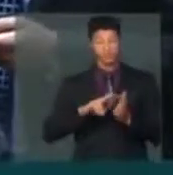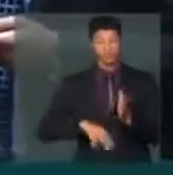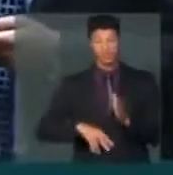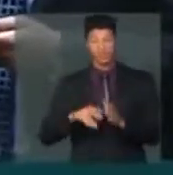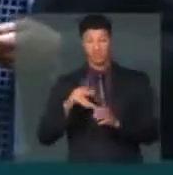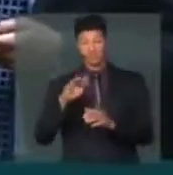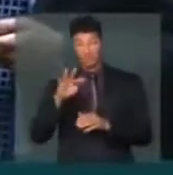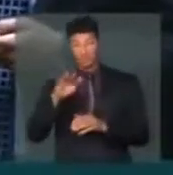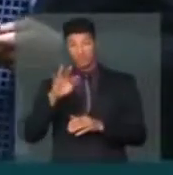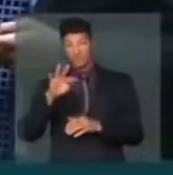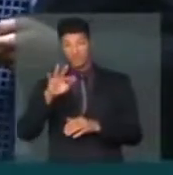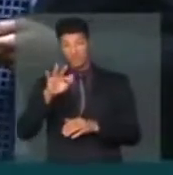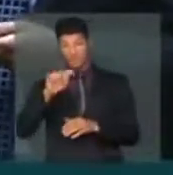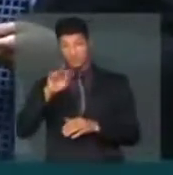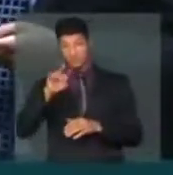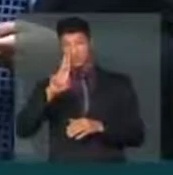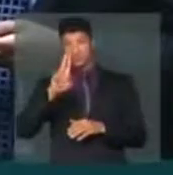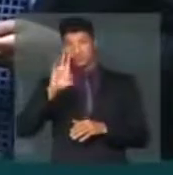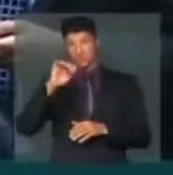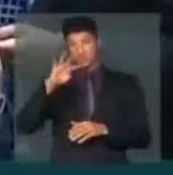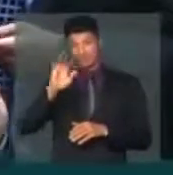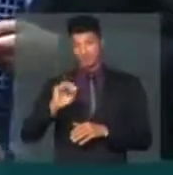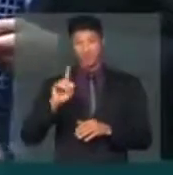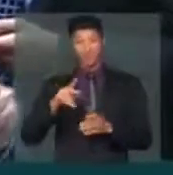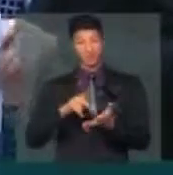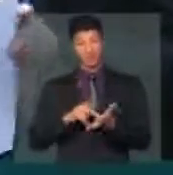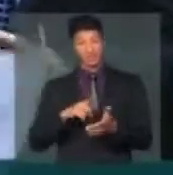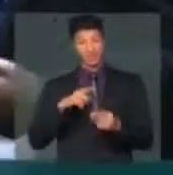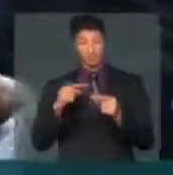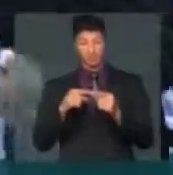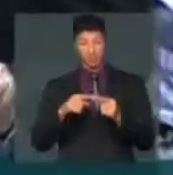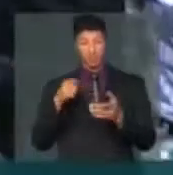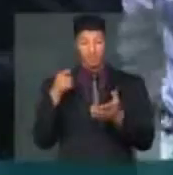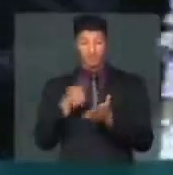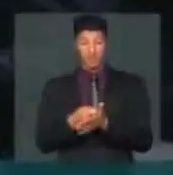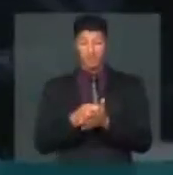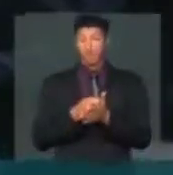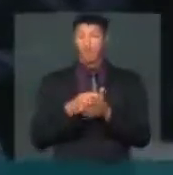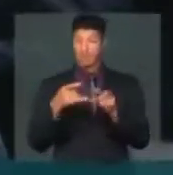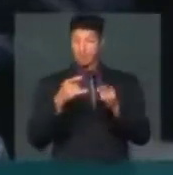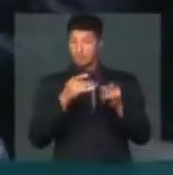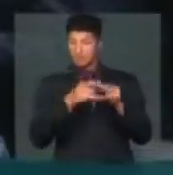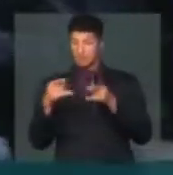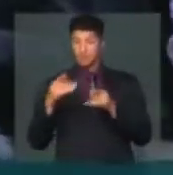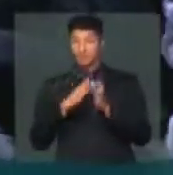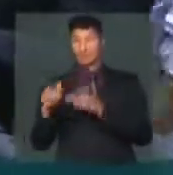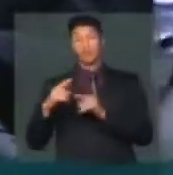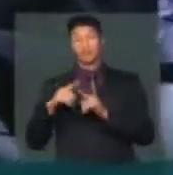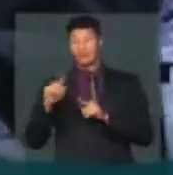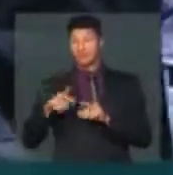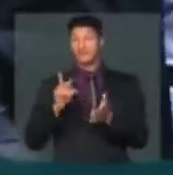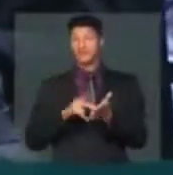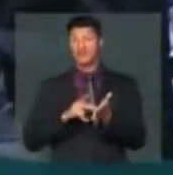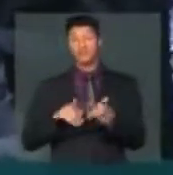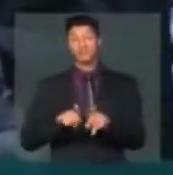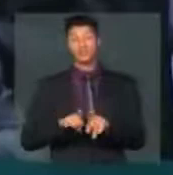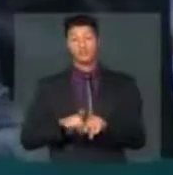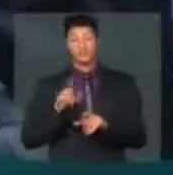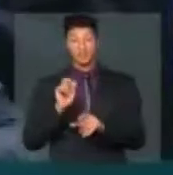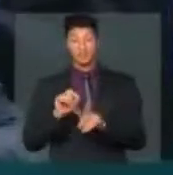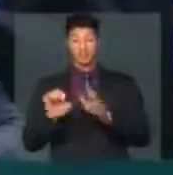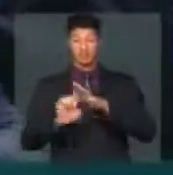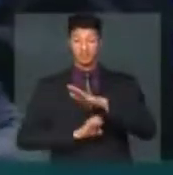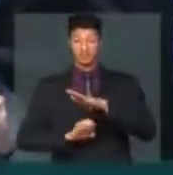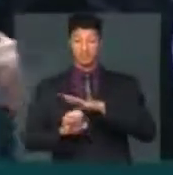o faturamento. É verdade que tem um acordo para pagar parcelas. Mas é verdade também que